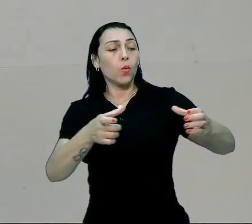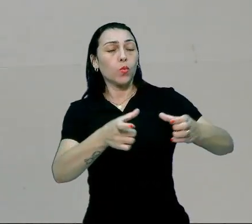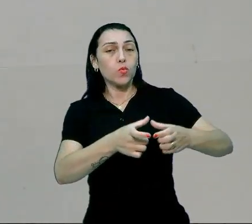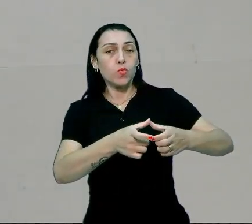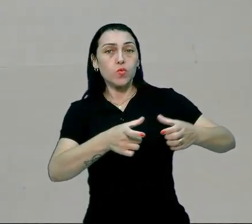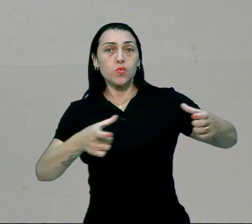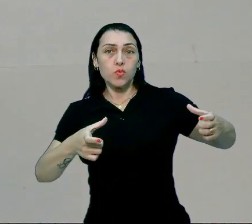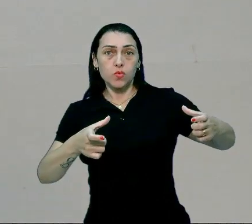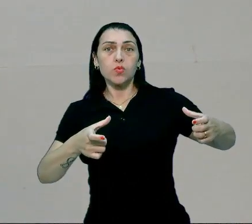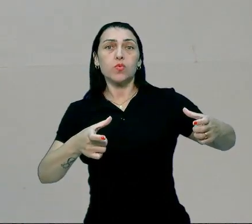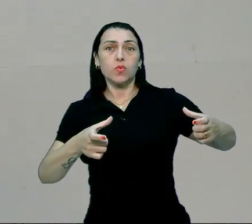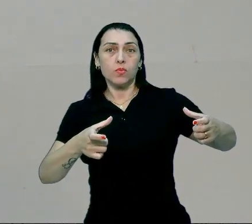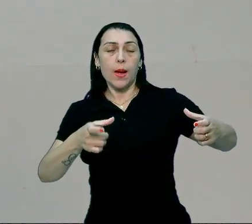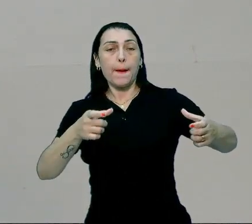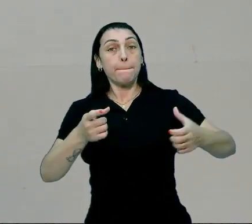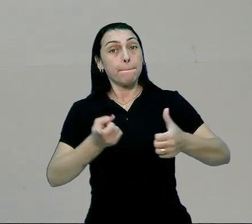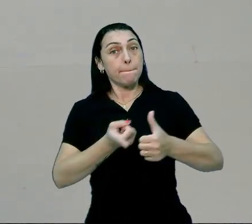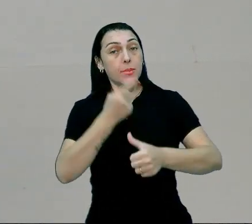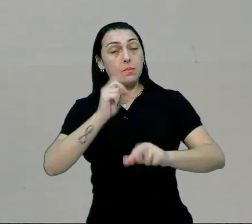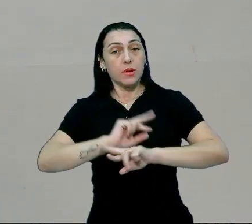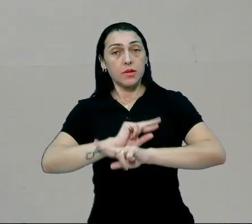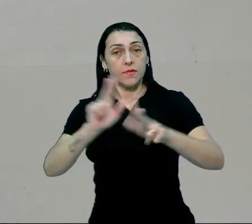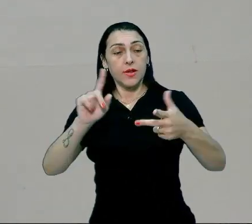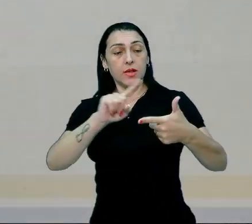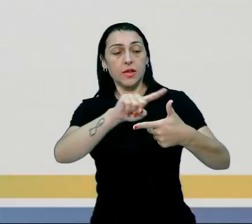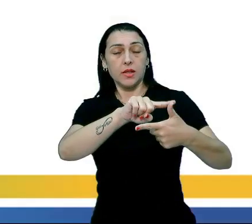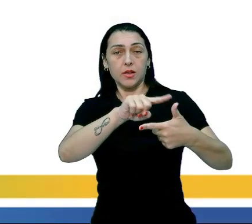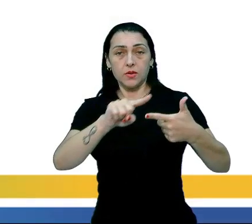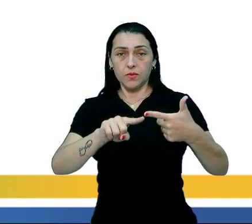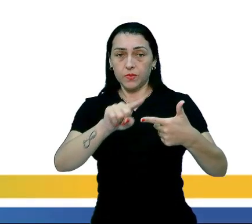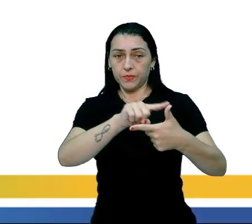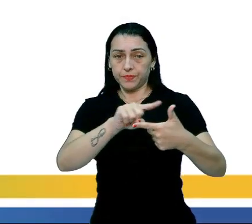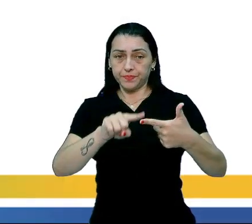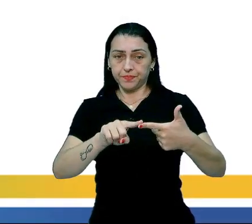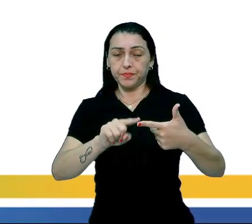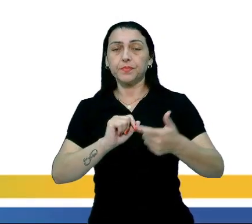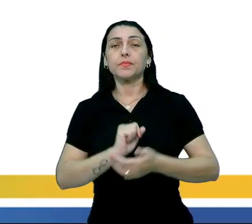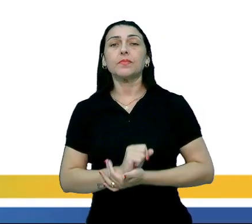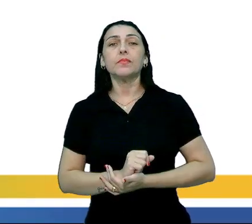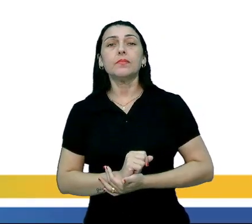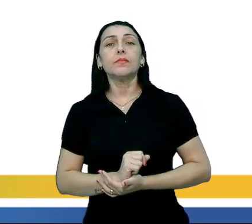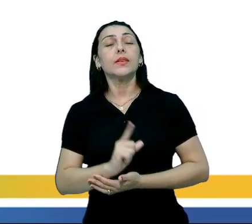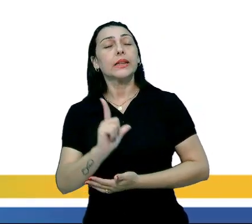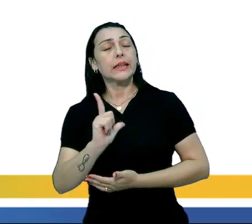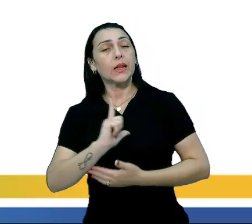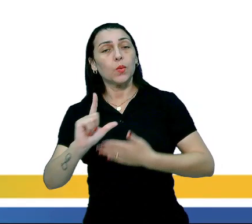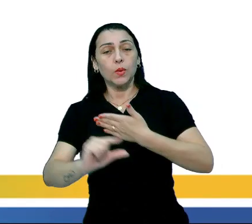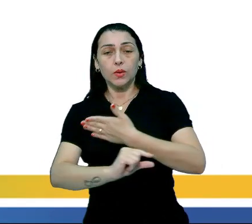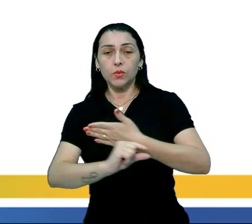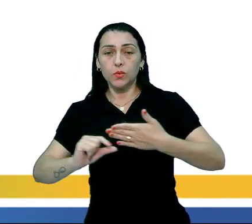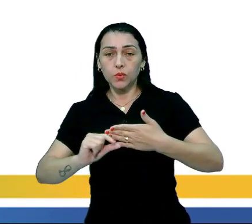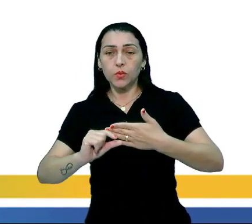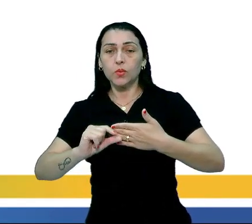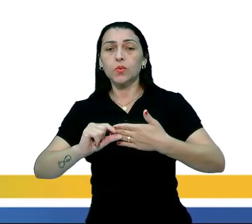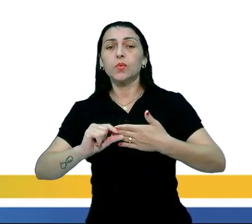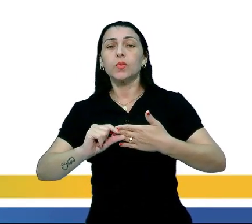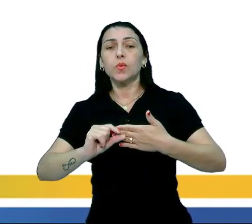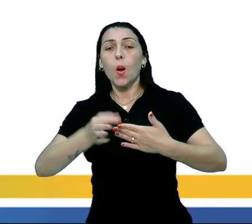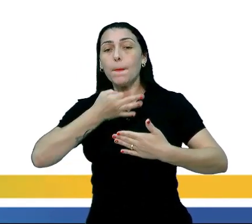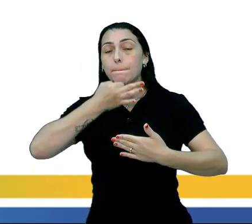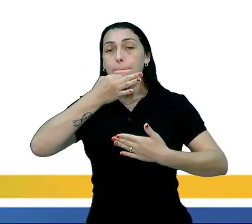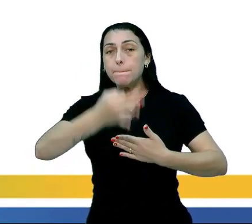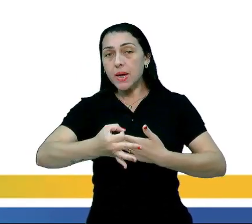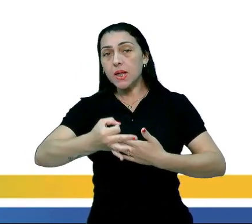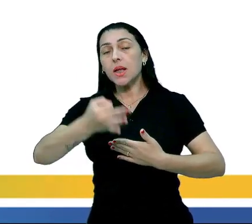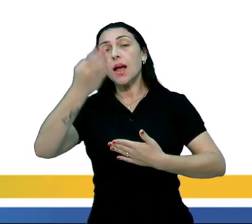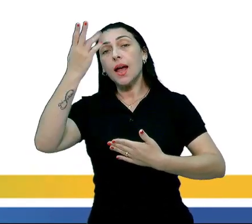grande público. Essa é a primeira diferença entre as duas, tá? E aí, nele, o autor opina a fim de